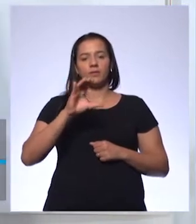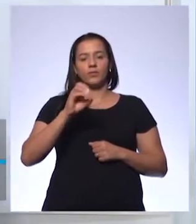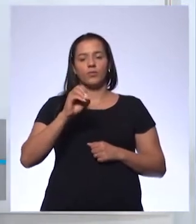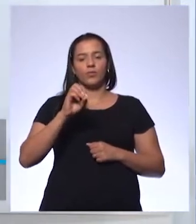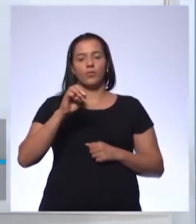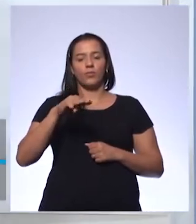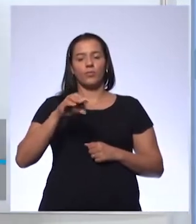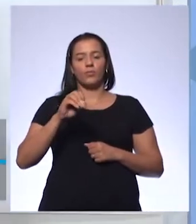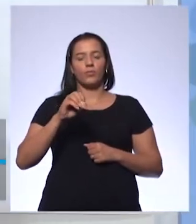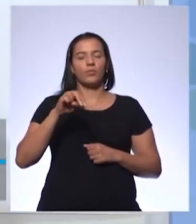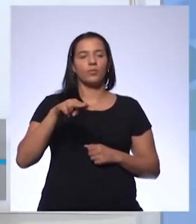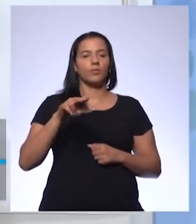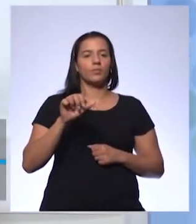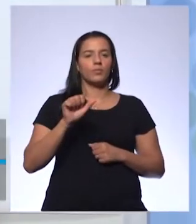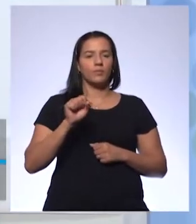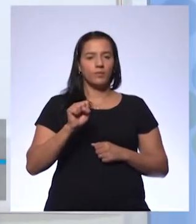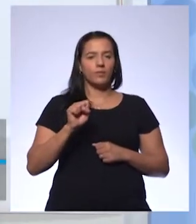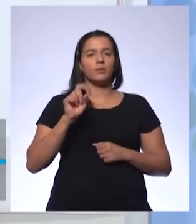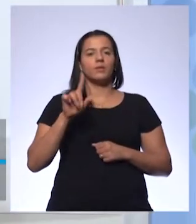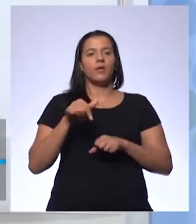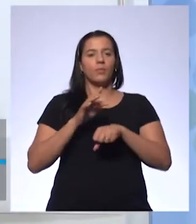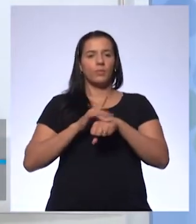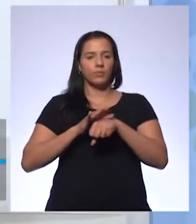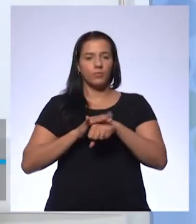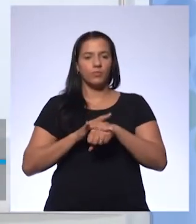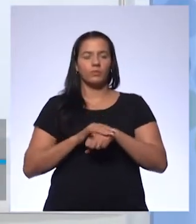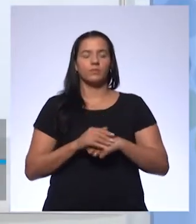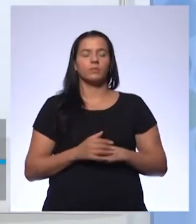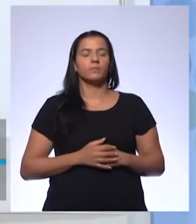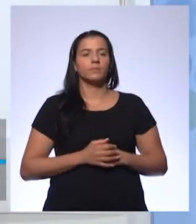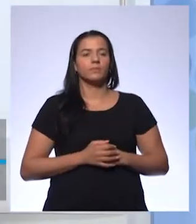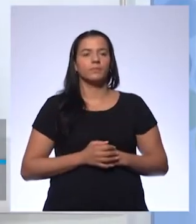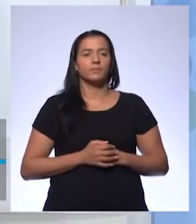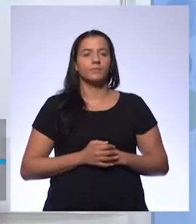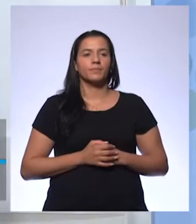A tricomonas é uma doença causada por protozoário, tá bom?